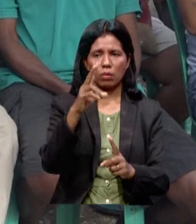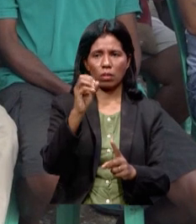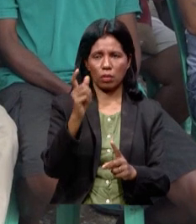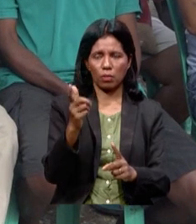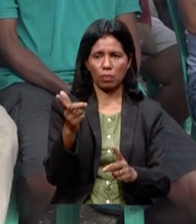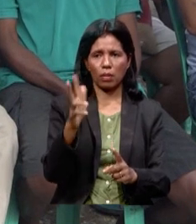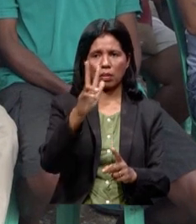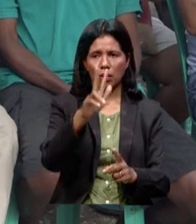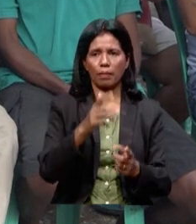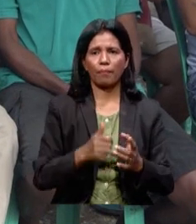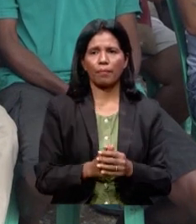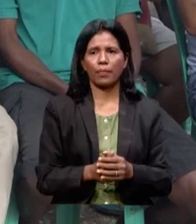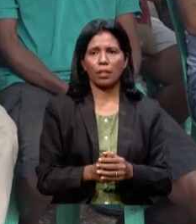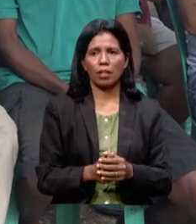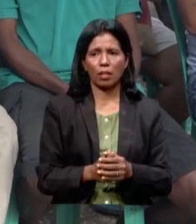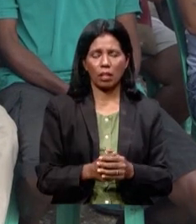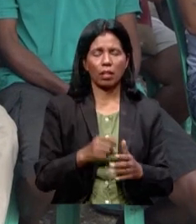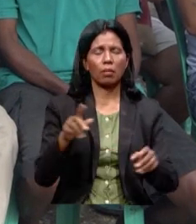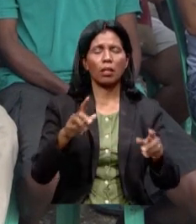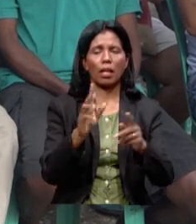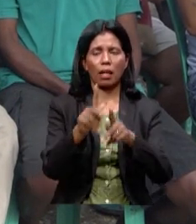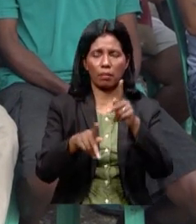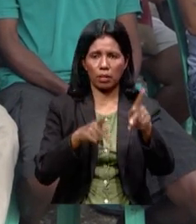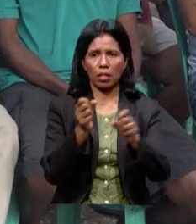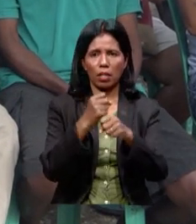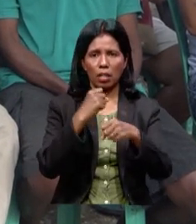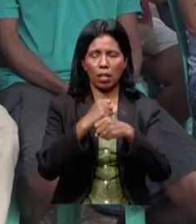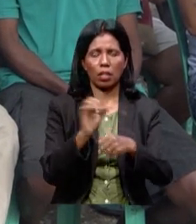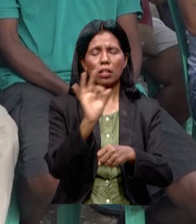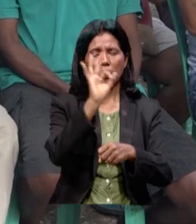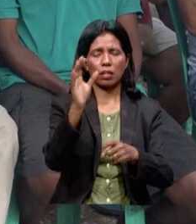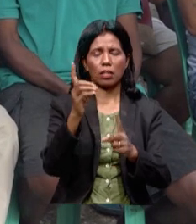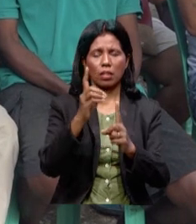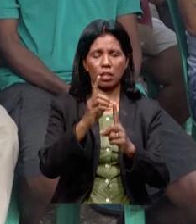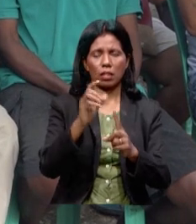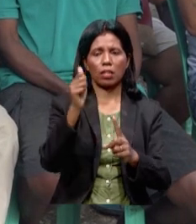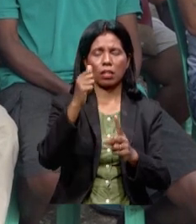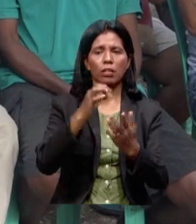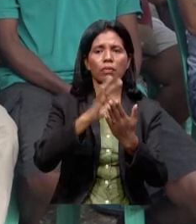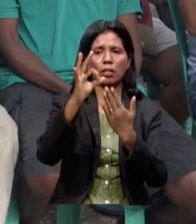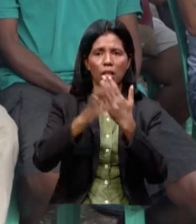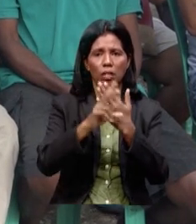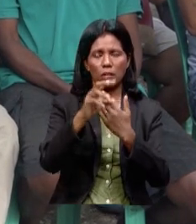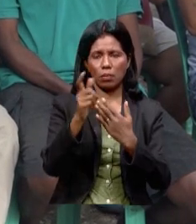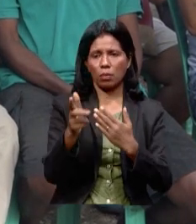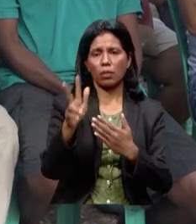agora. Parente conferência empresa nebe alau ia sexta dia 10 de fevereiro 2023